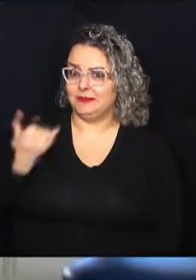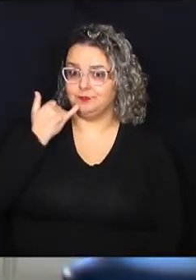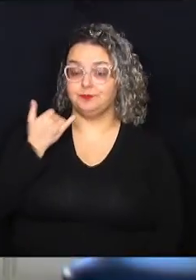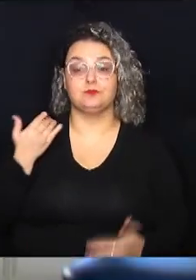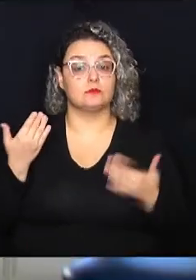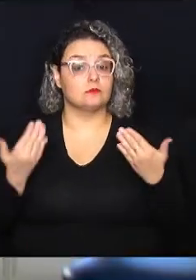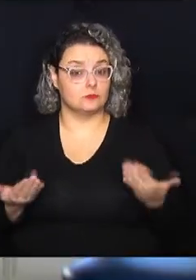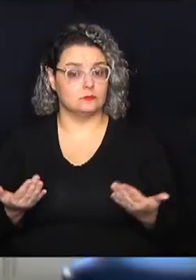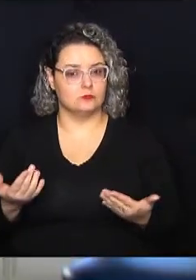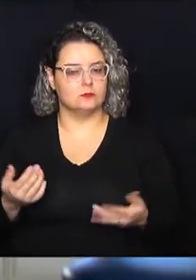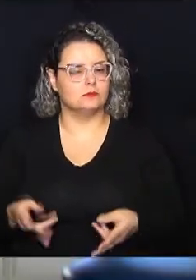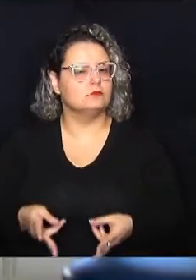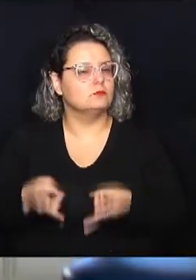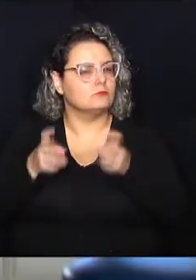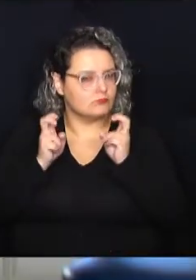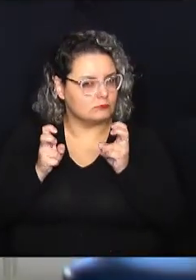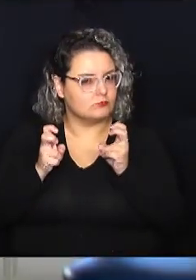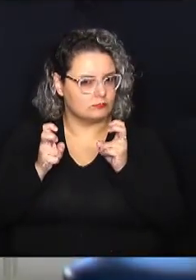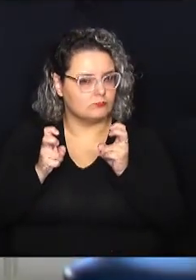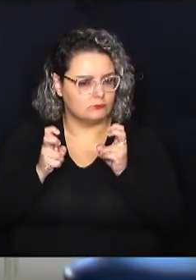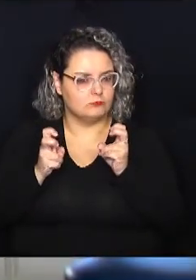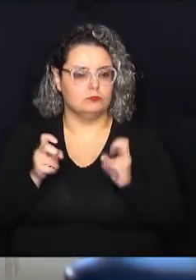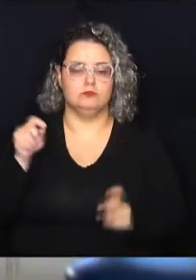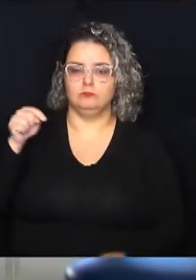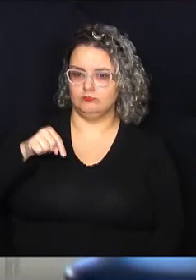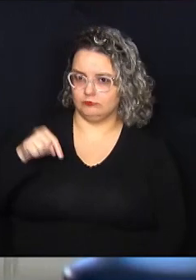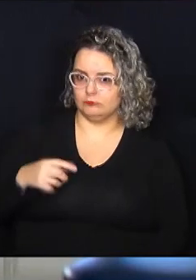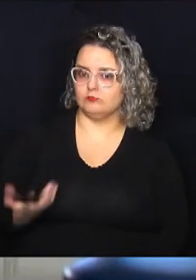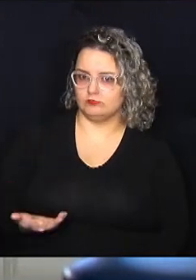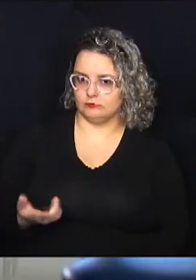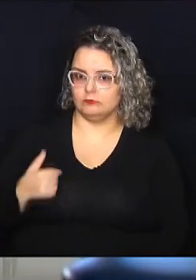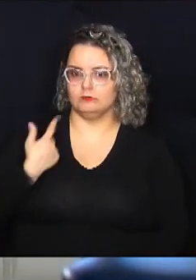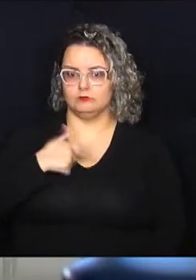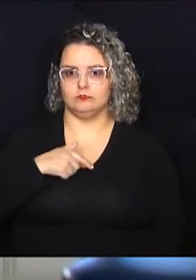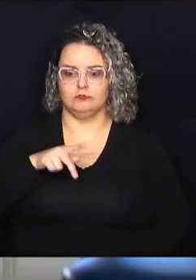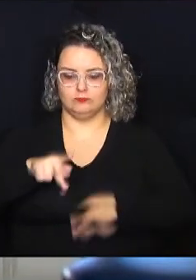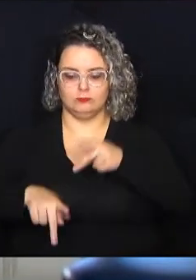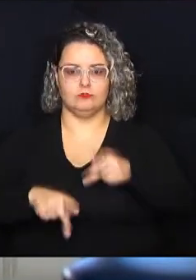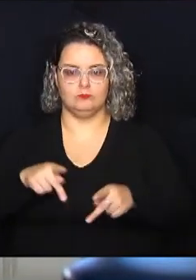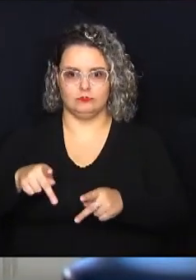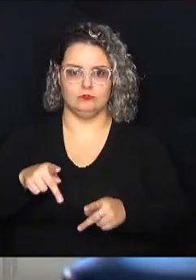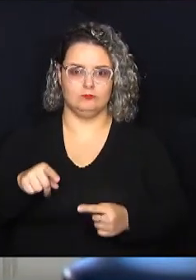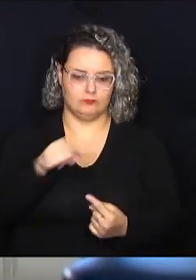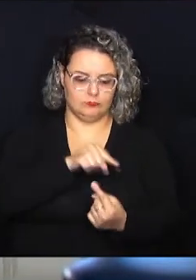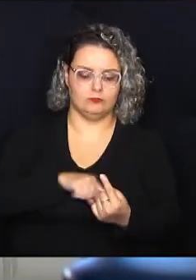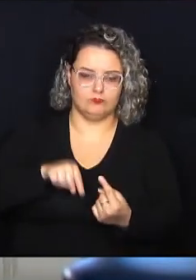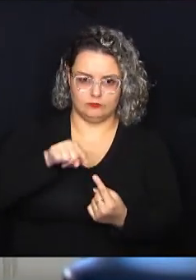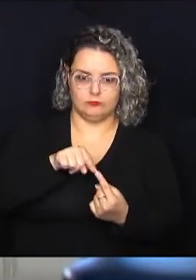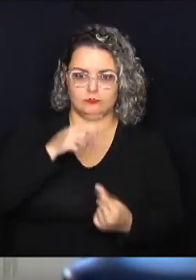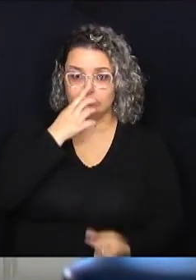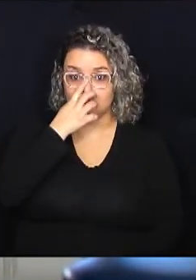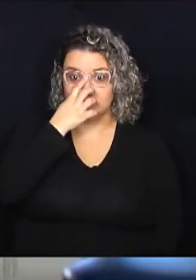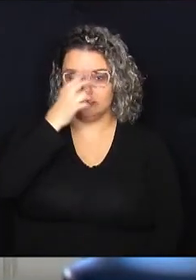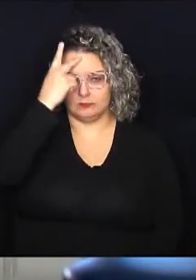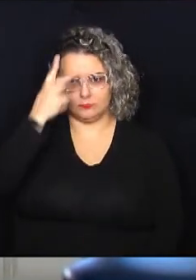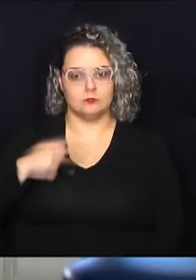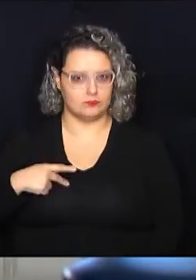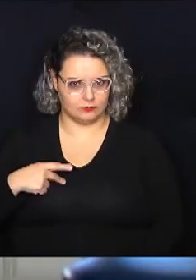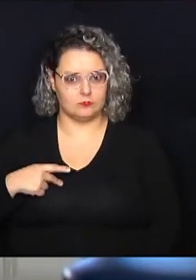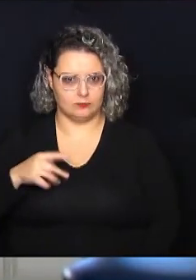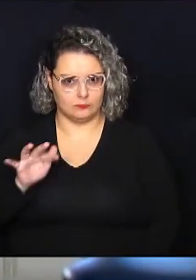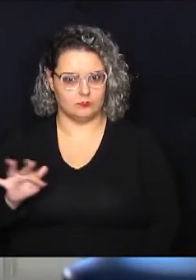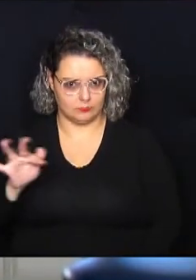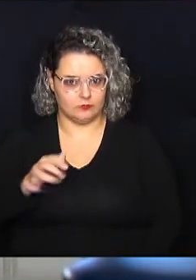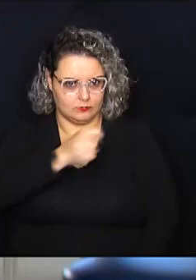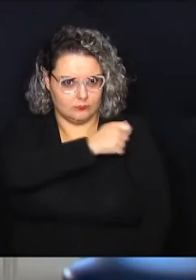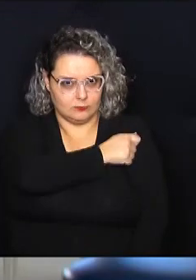a gente percebeu que aqui no nosso público-alvo que é somos universitários e